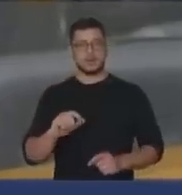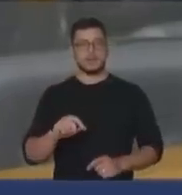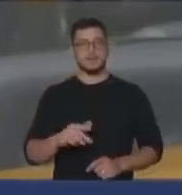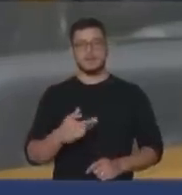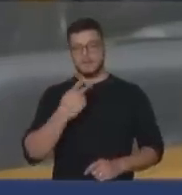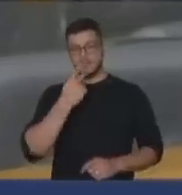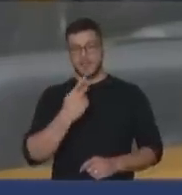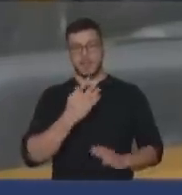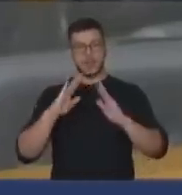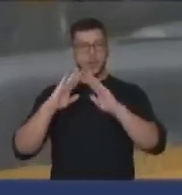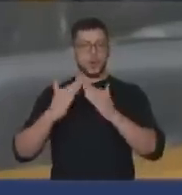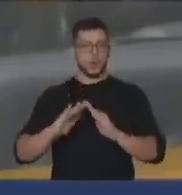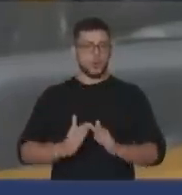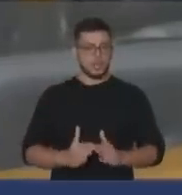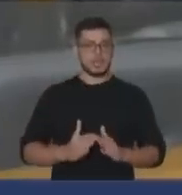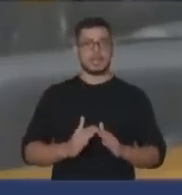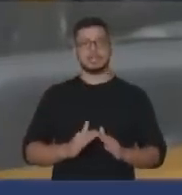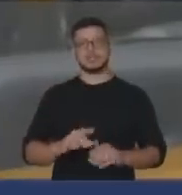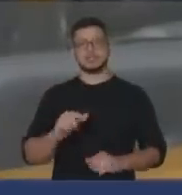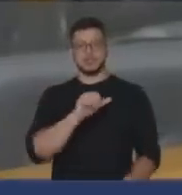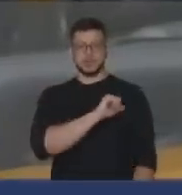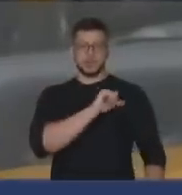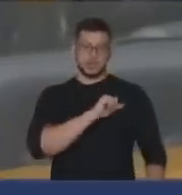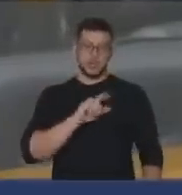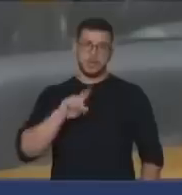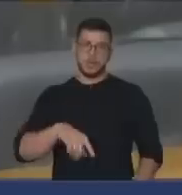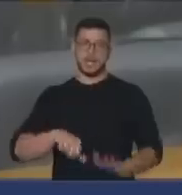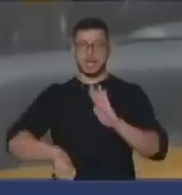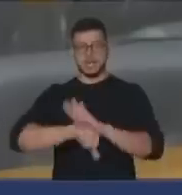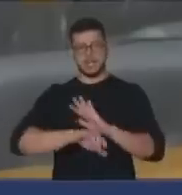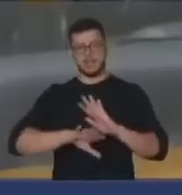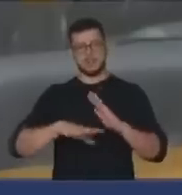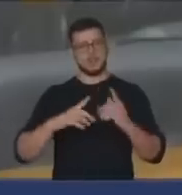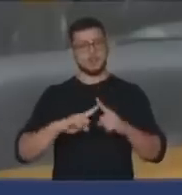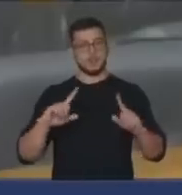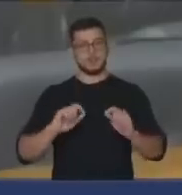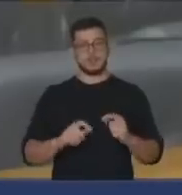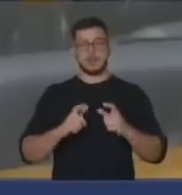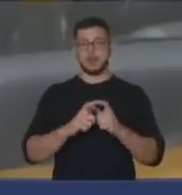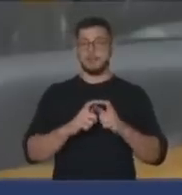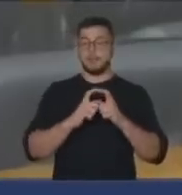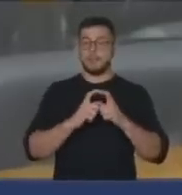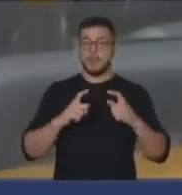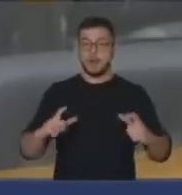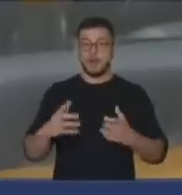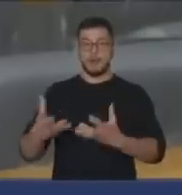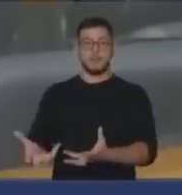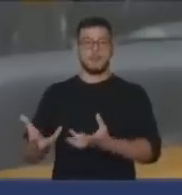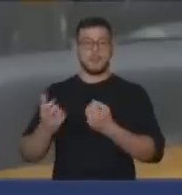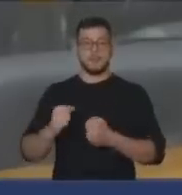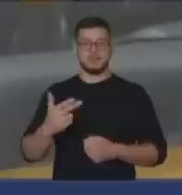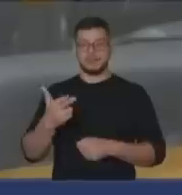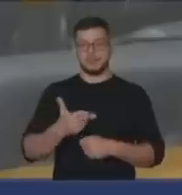que a maior apreensão de armas e de fuzis foram feitas a partir da pista de onde?